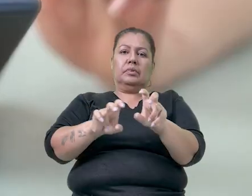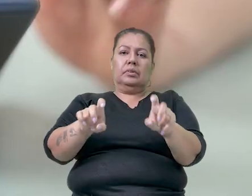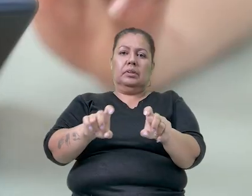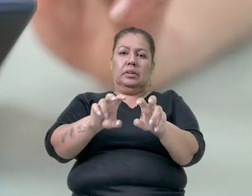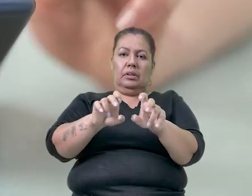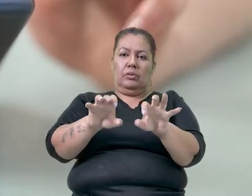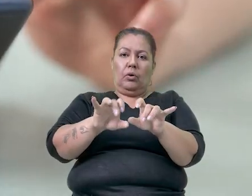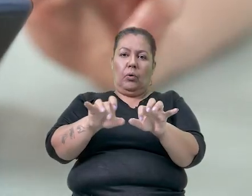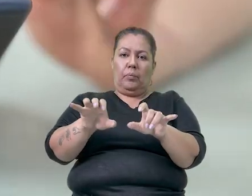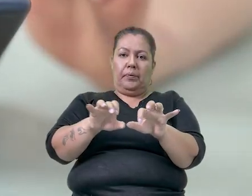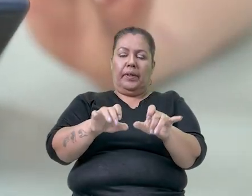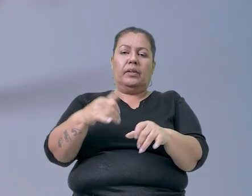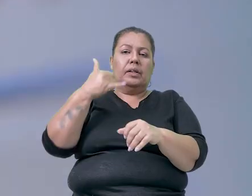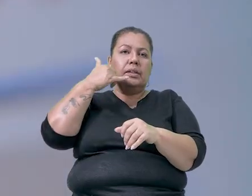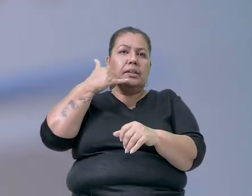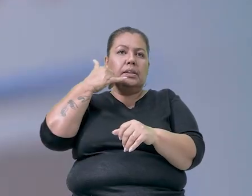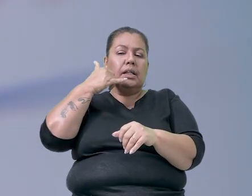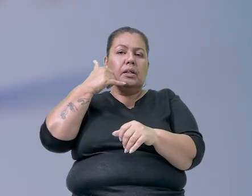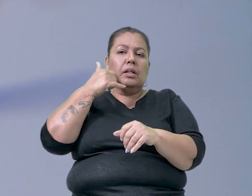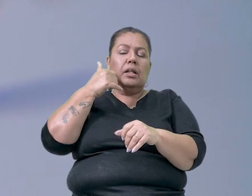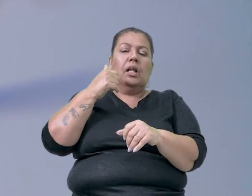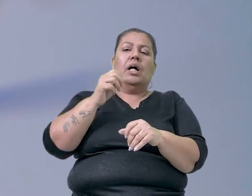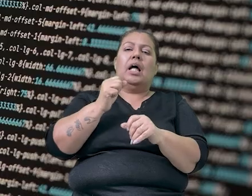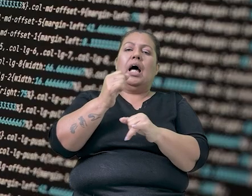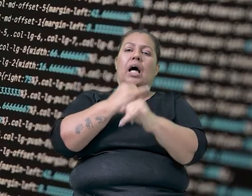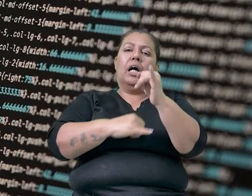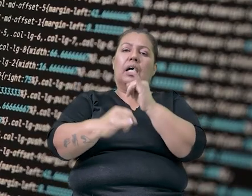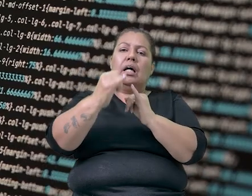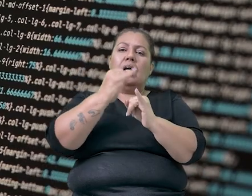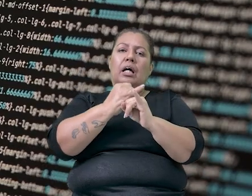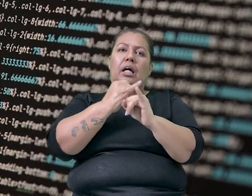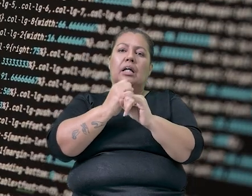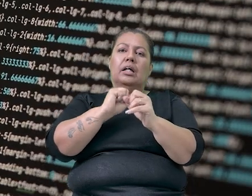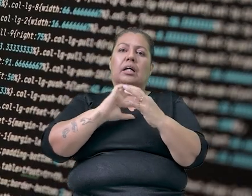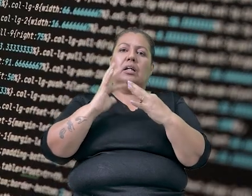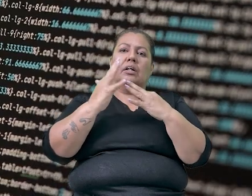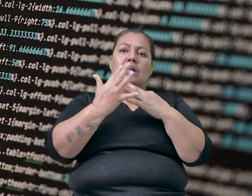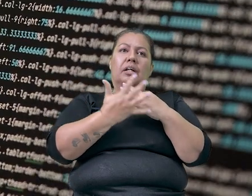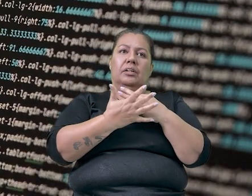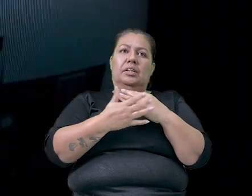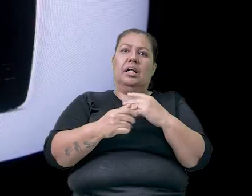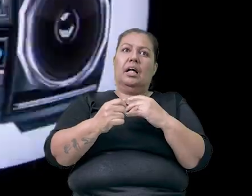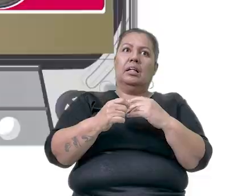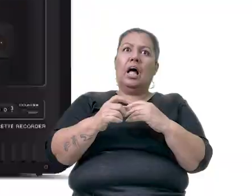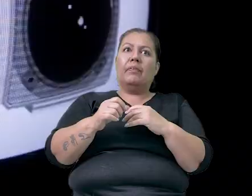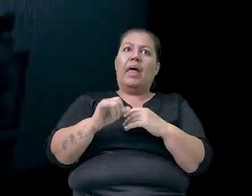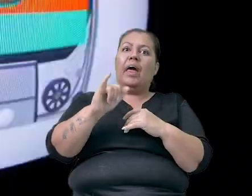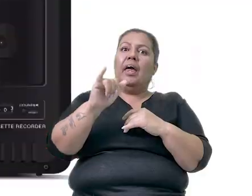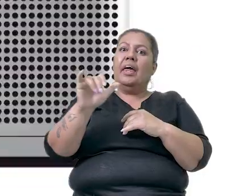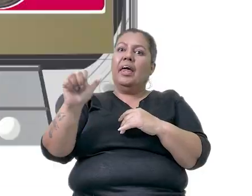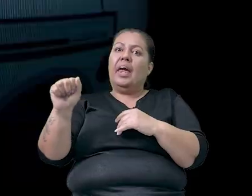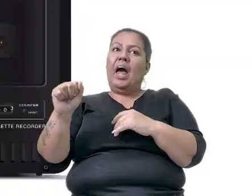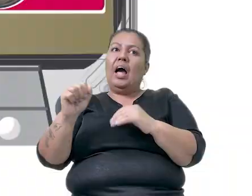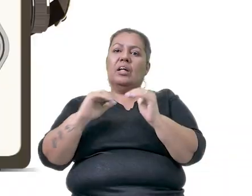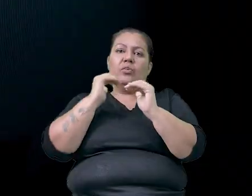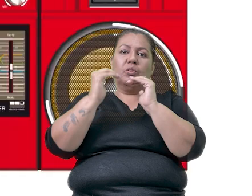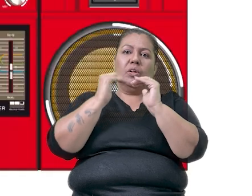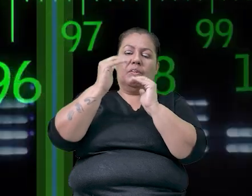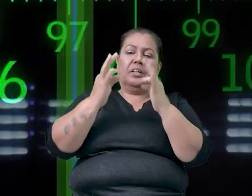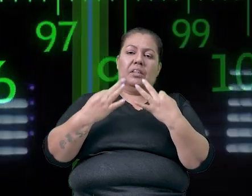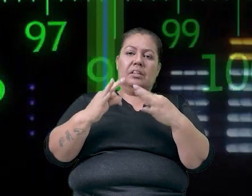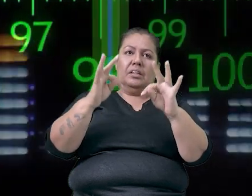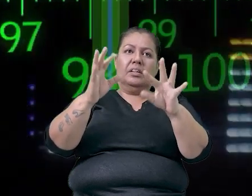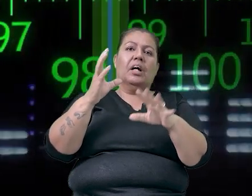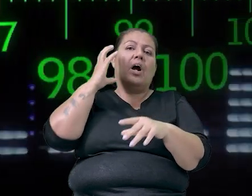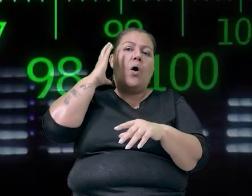Computadores, aparelhos celulares, redes sociais e até inteligência artificial. Apesar da evolução tecnológica,